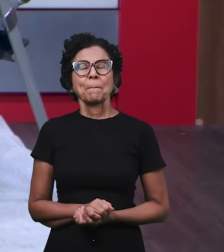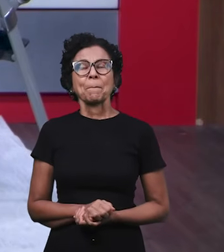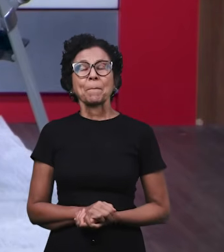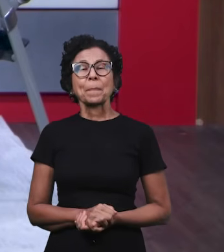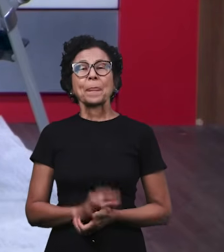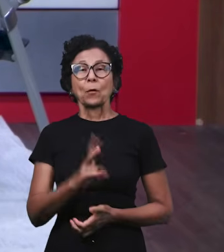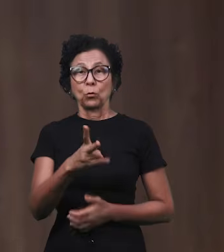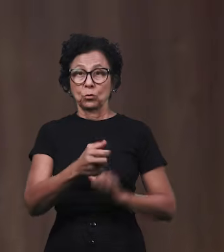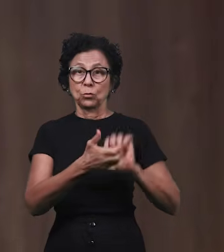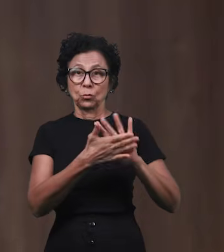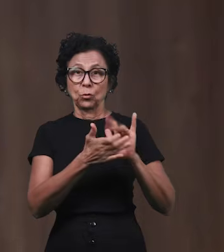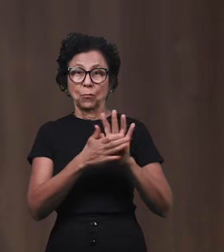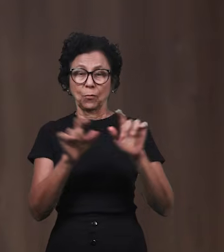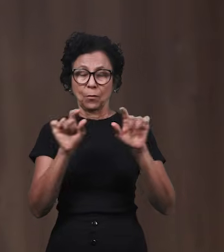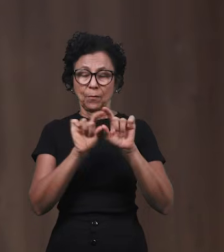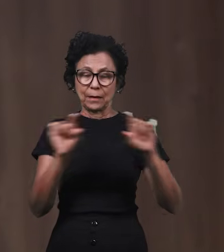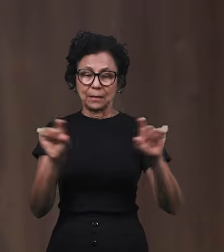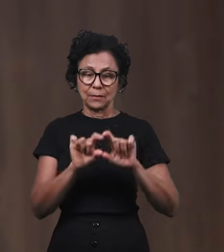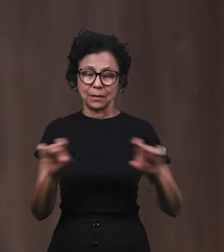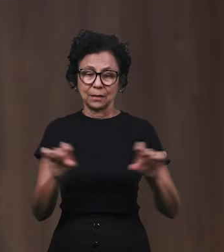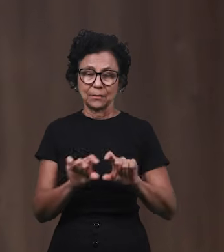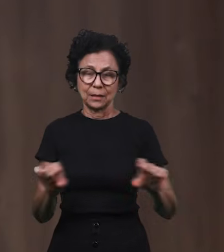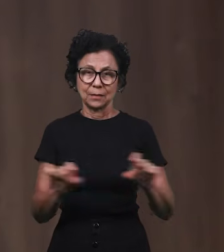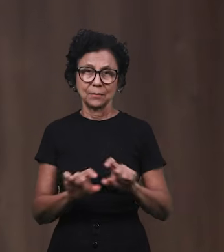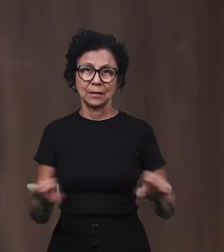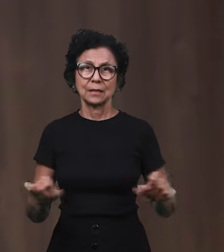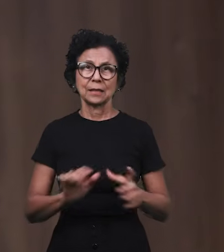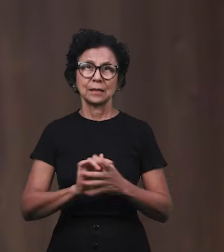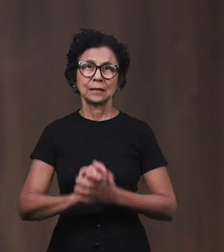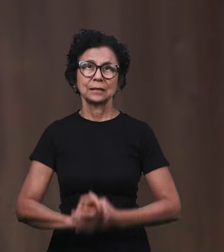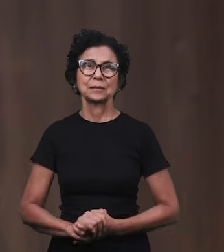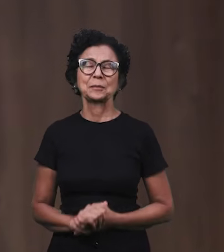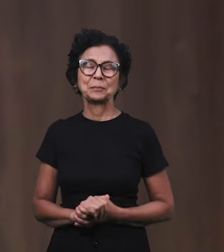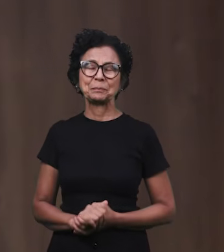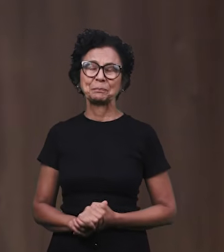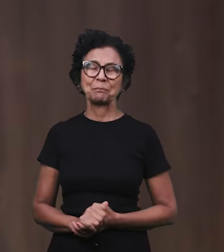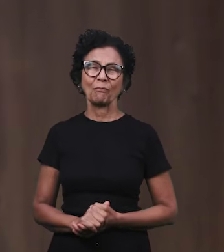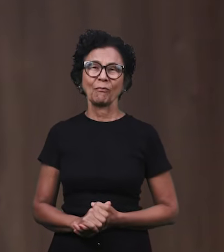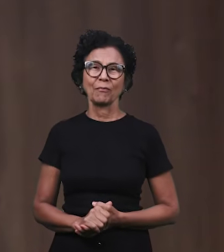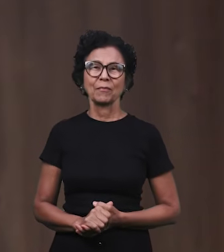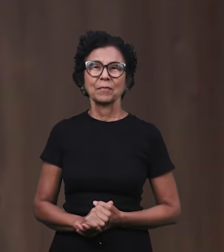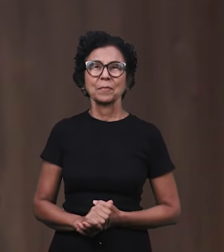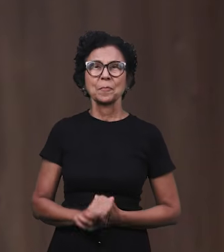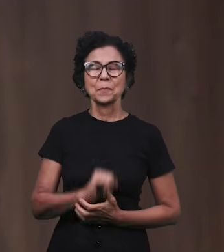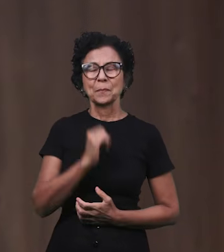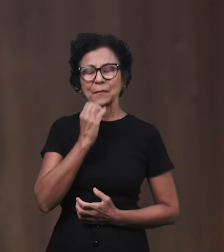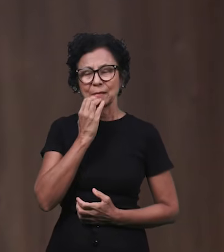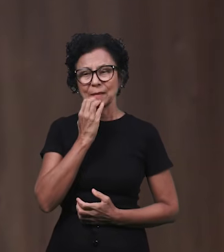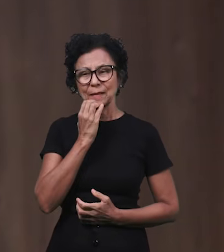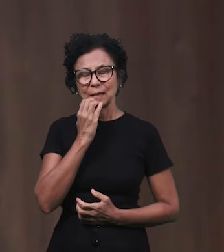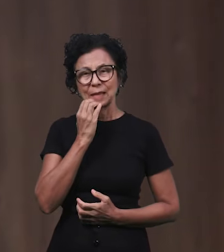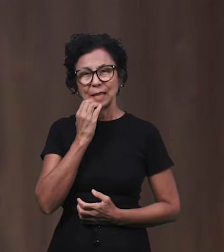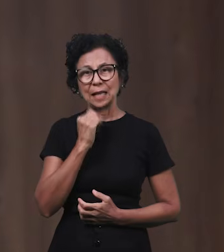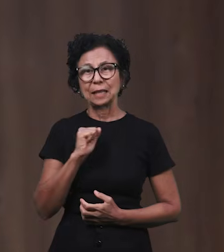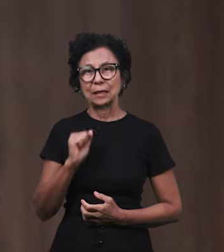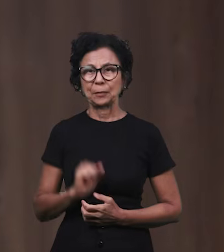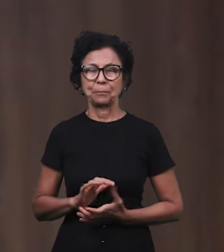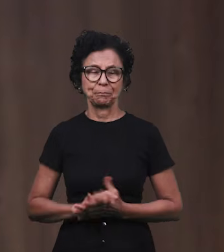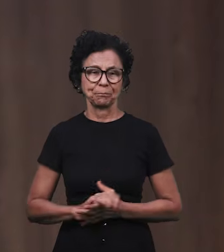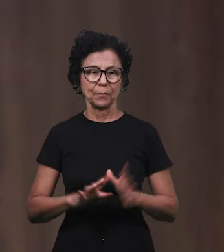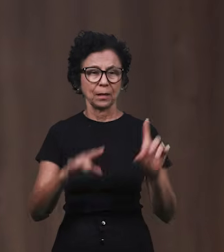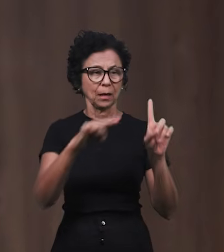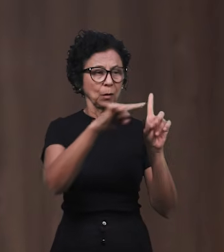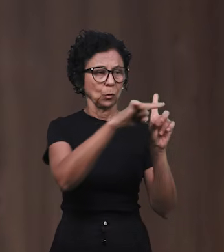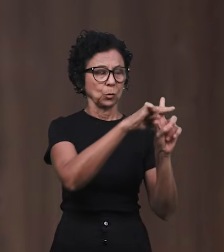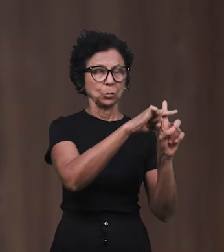ó crucificado, águas vivas com que me salvastes. E aí fala bem assim, esse correm do teu lado, ó crucificado, lembra